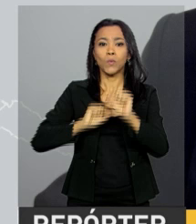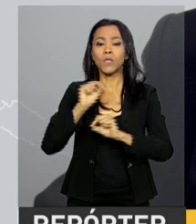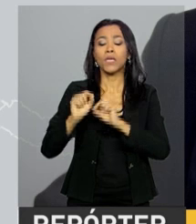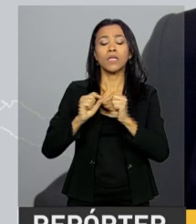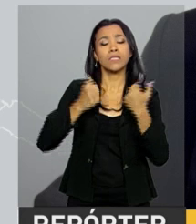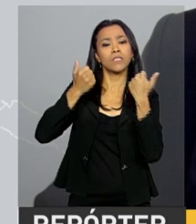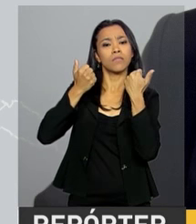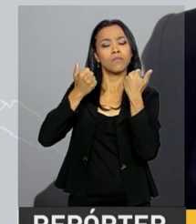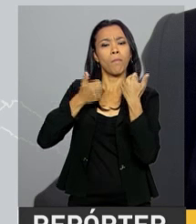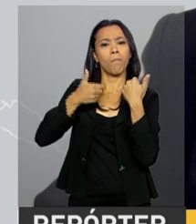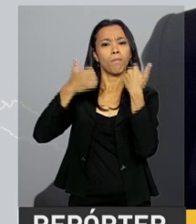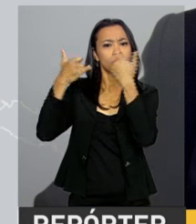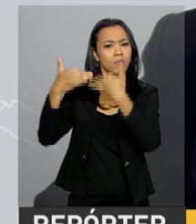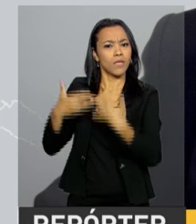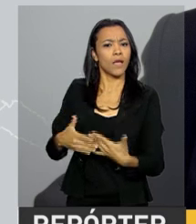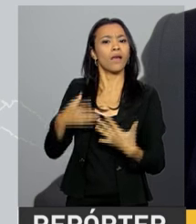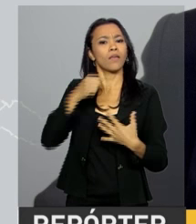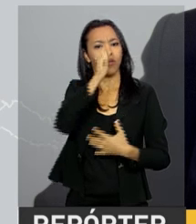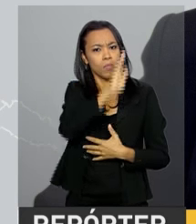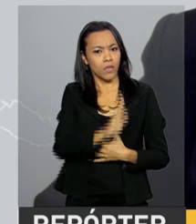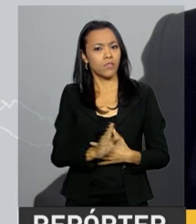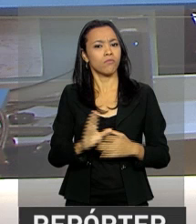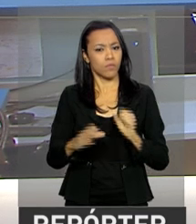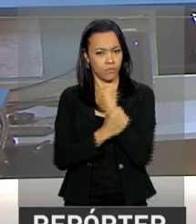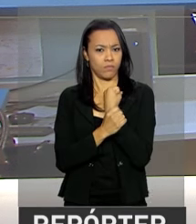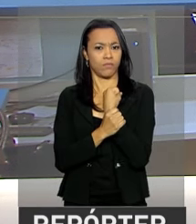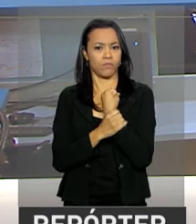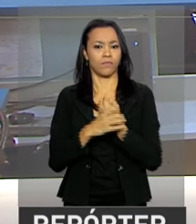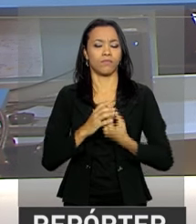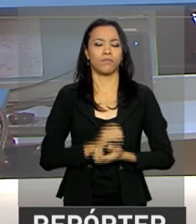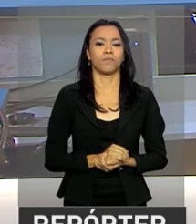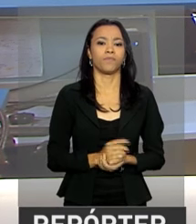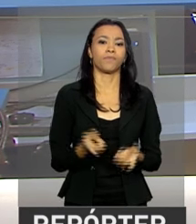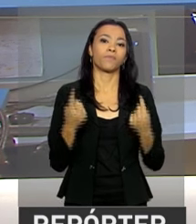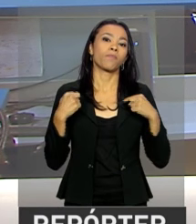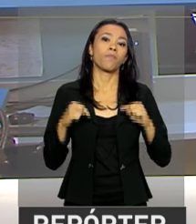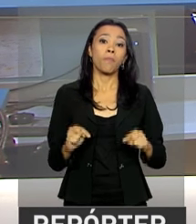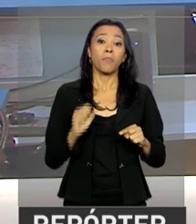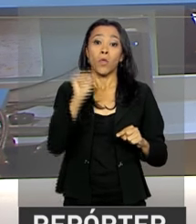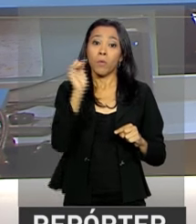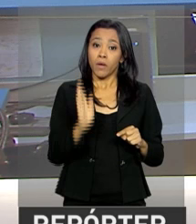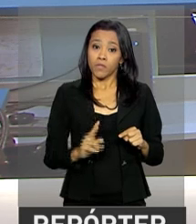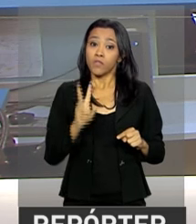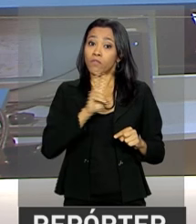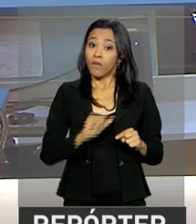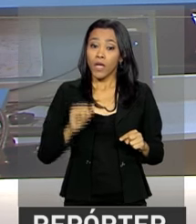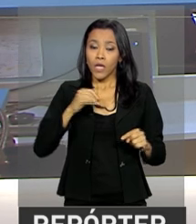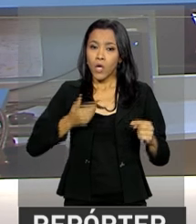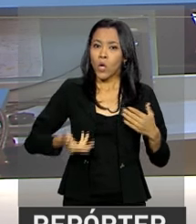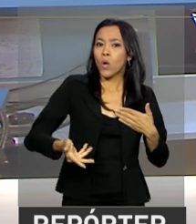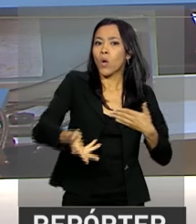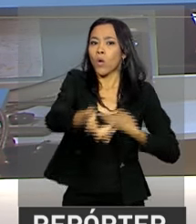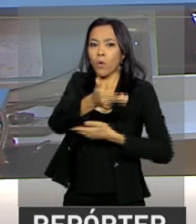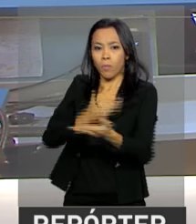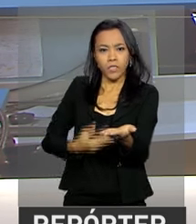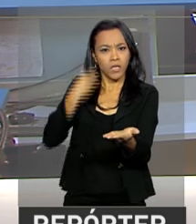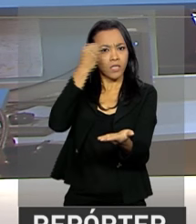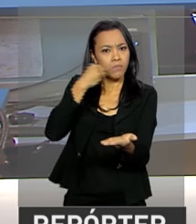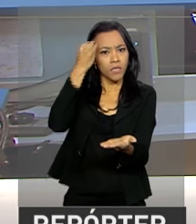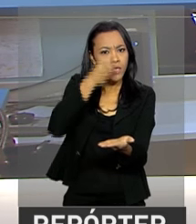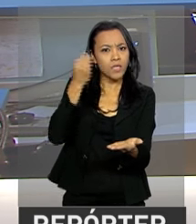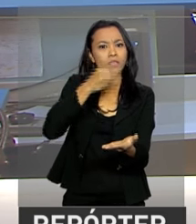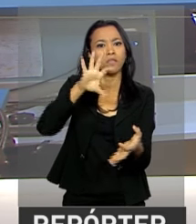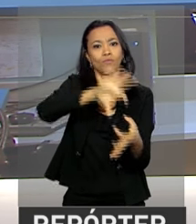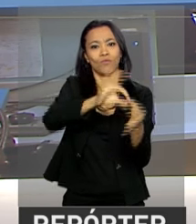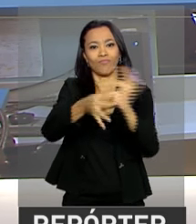estabilidade institucional do nosso país e' o brasil vai compartilhar a experiência vivenciada nas olimpíadas de